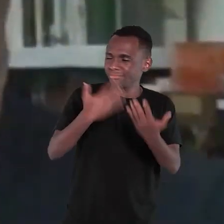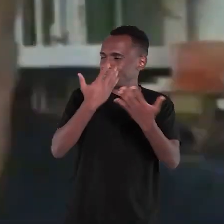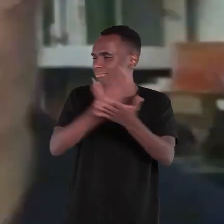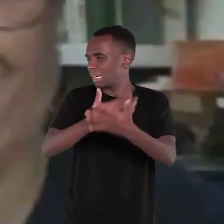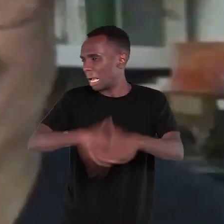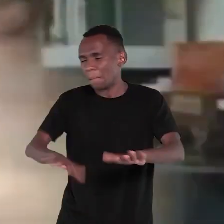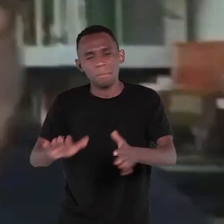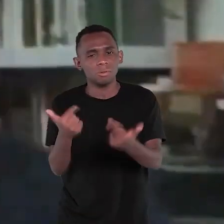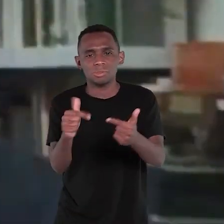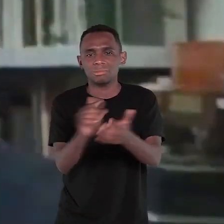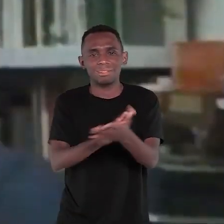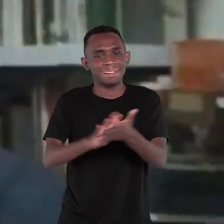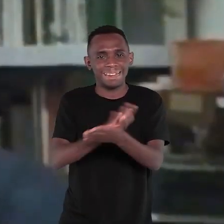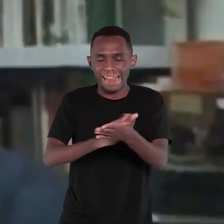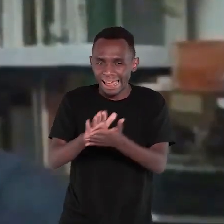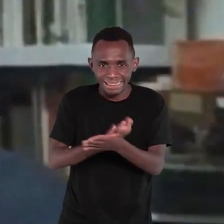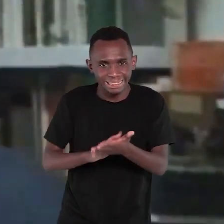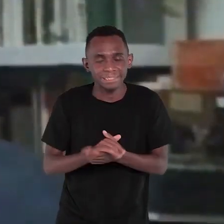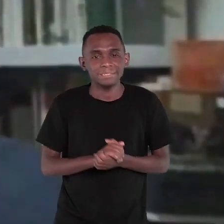né?